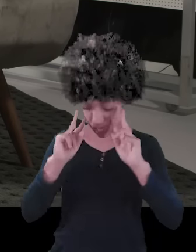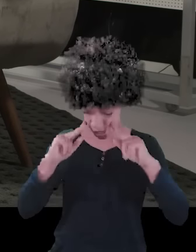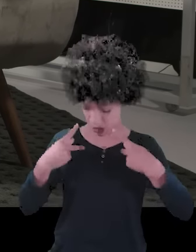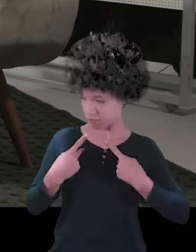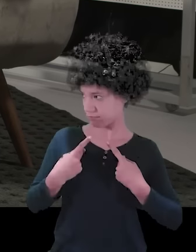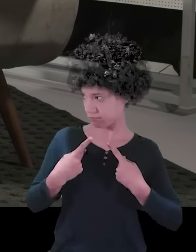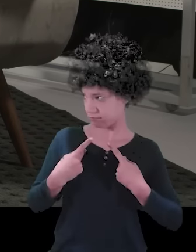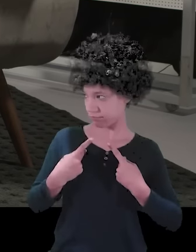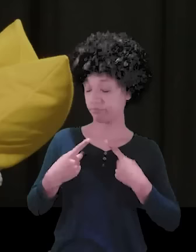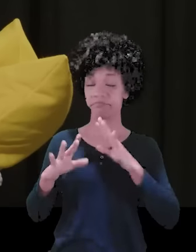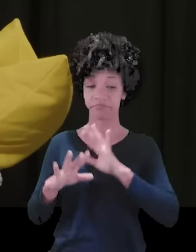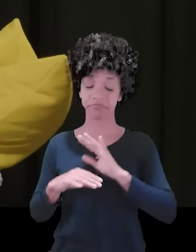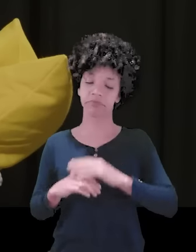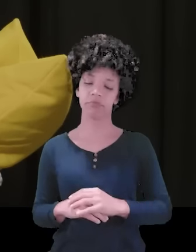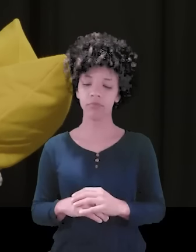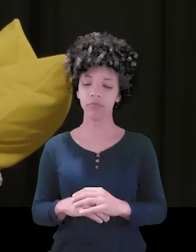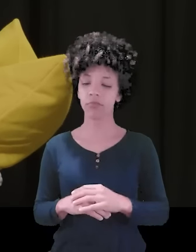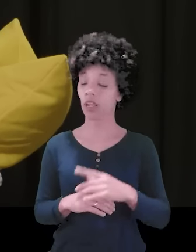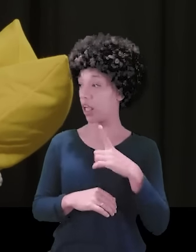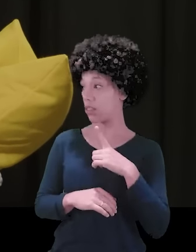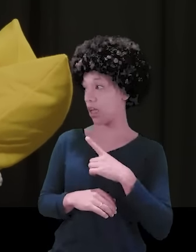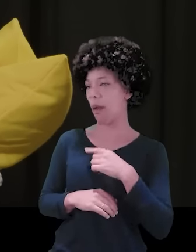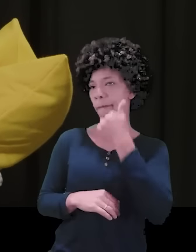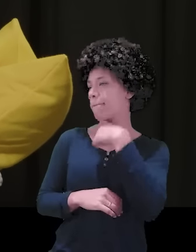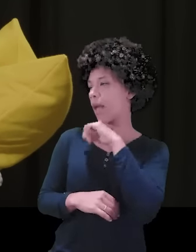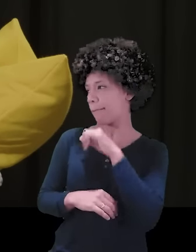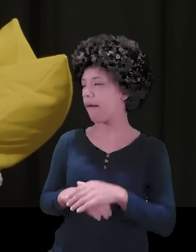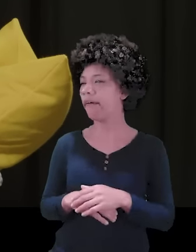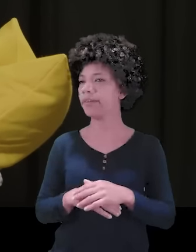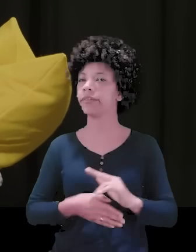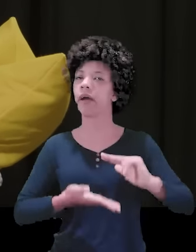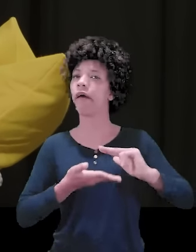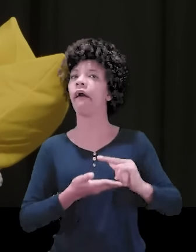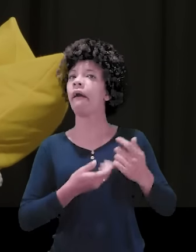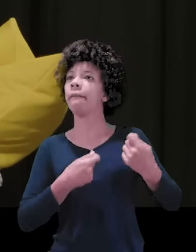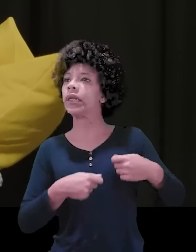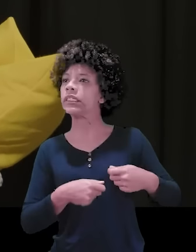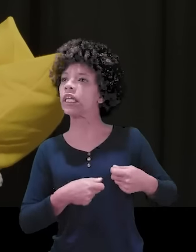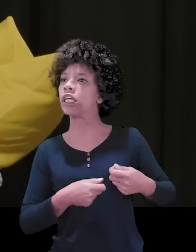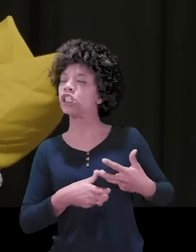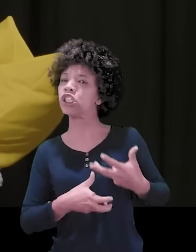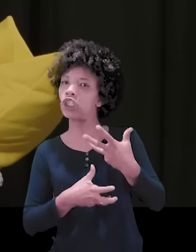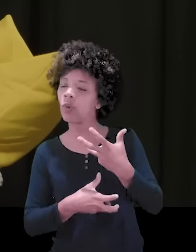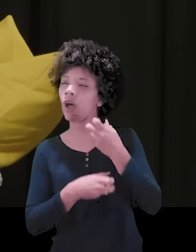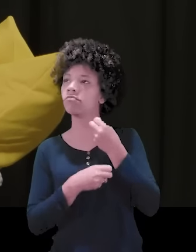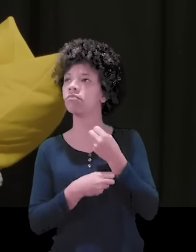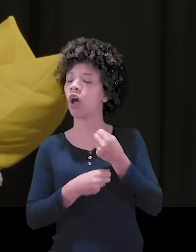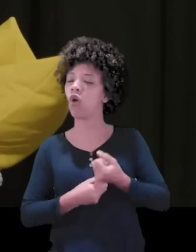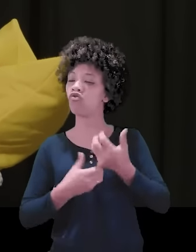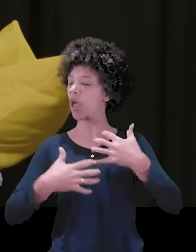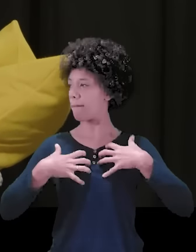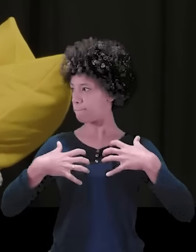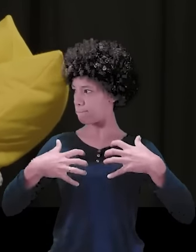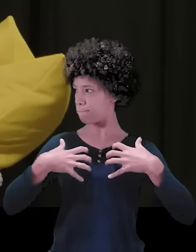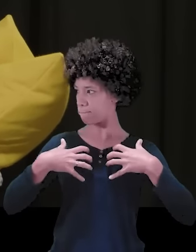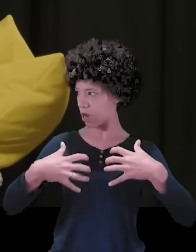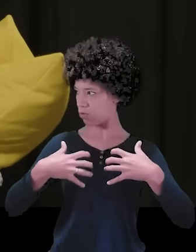egoísmo que é eu tenho a minha mãe está precisando de uma doação de uma